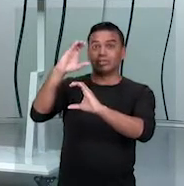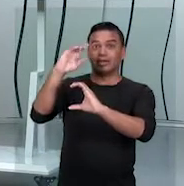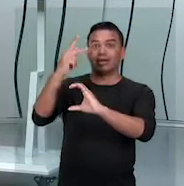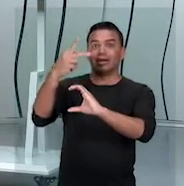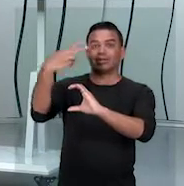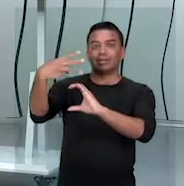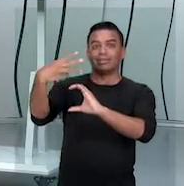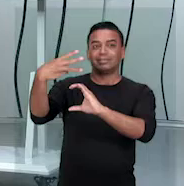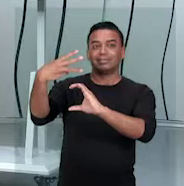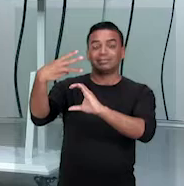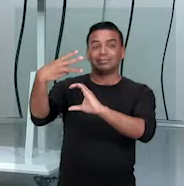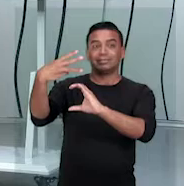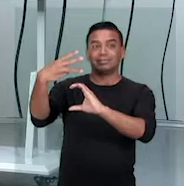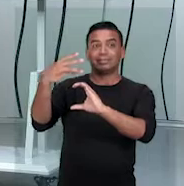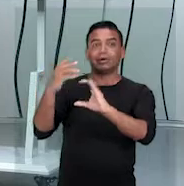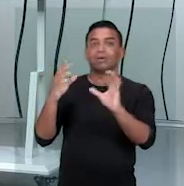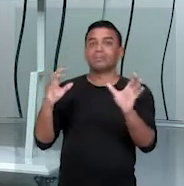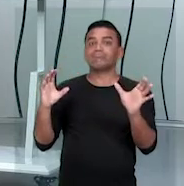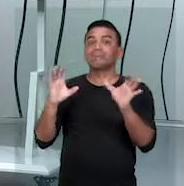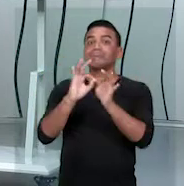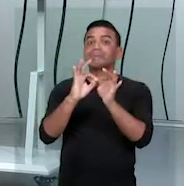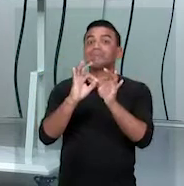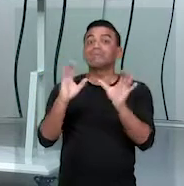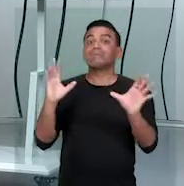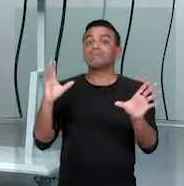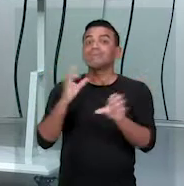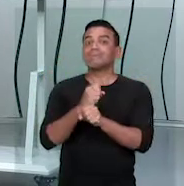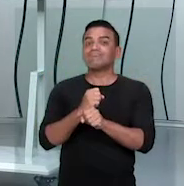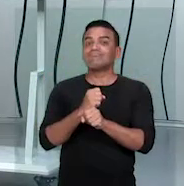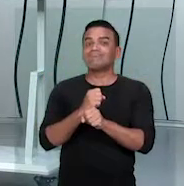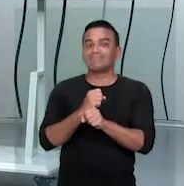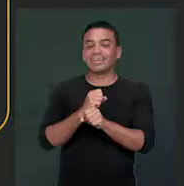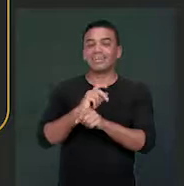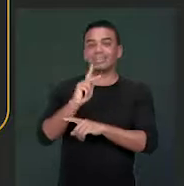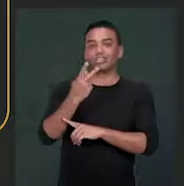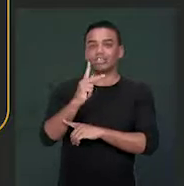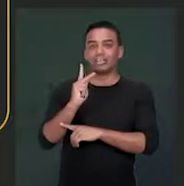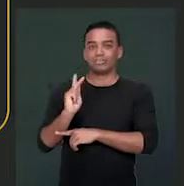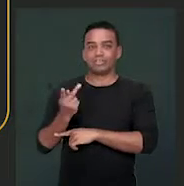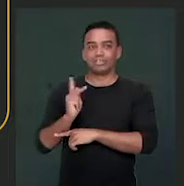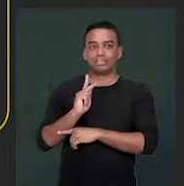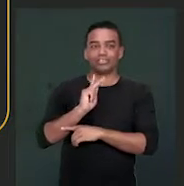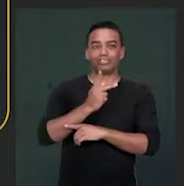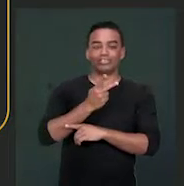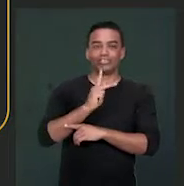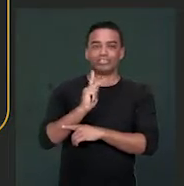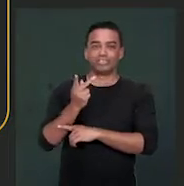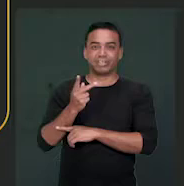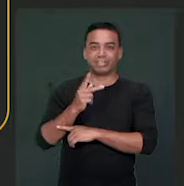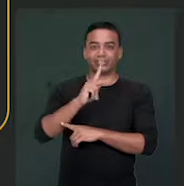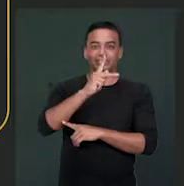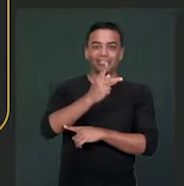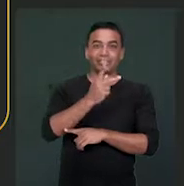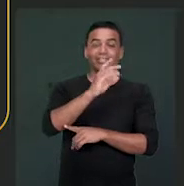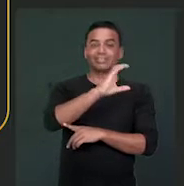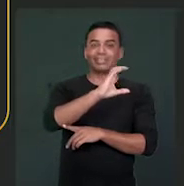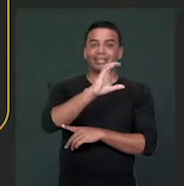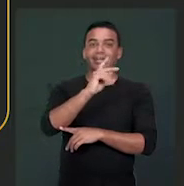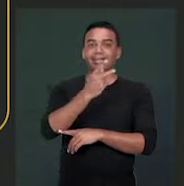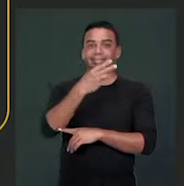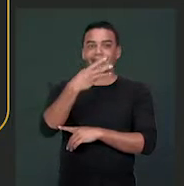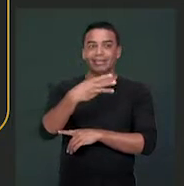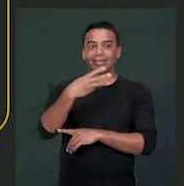E agora eu completo isso aqui com hidrogênios. Então, aqui é CH3